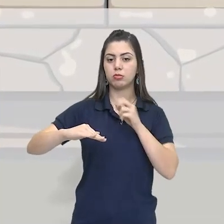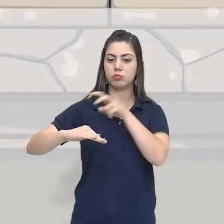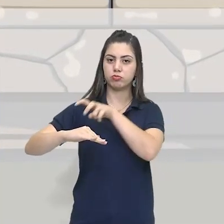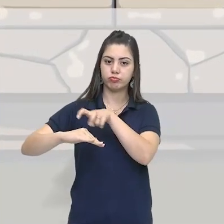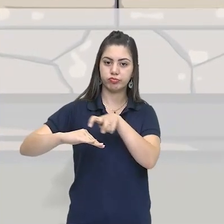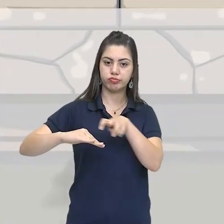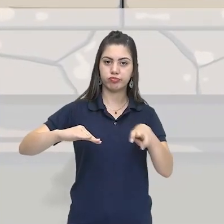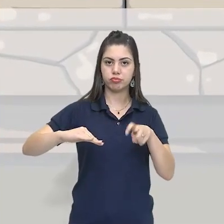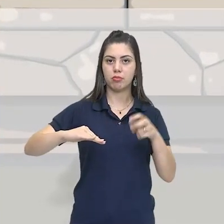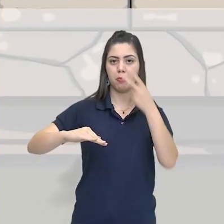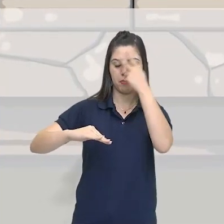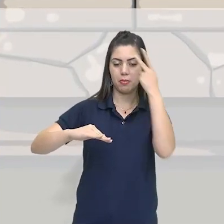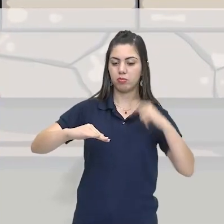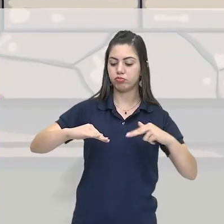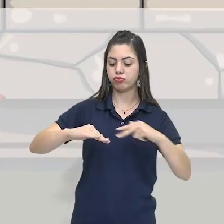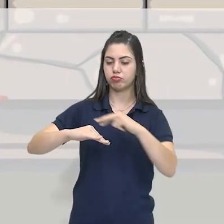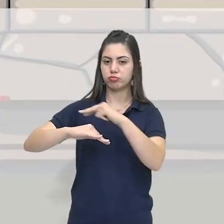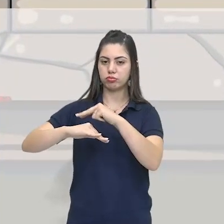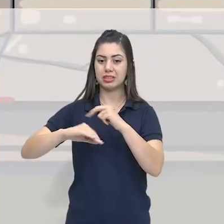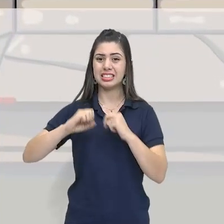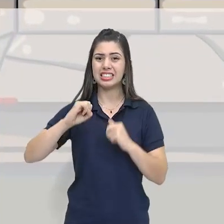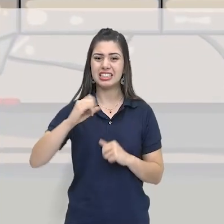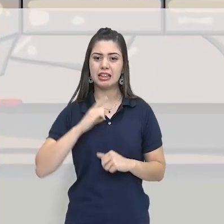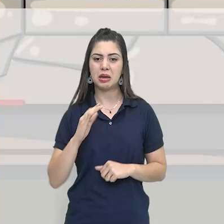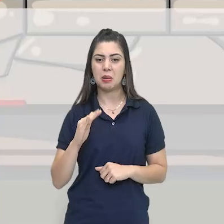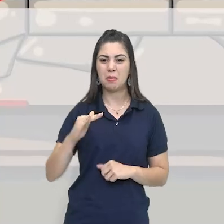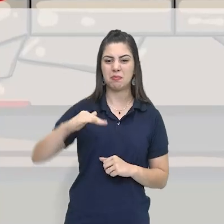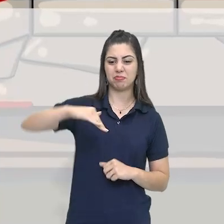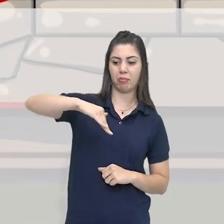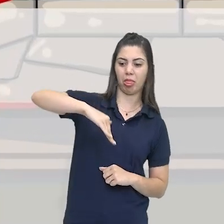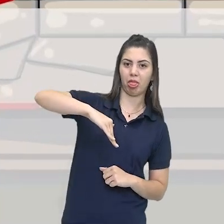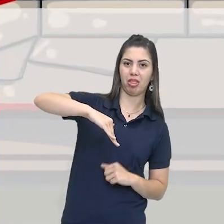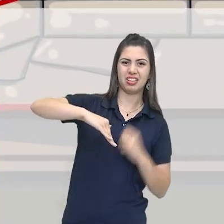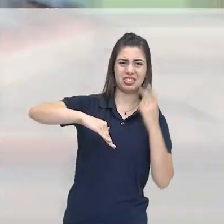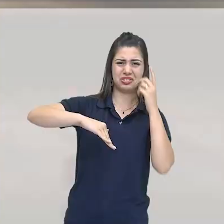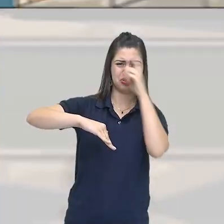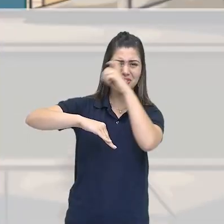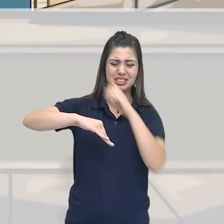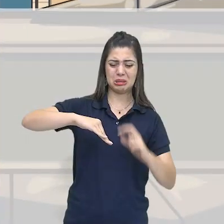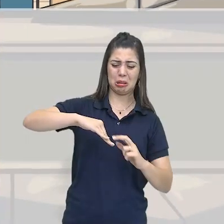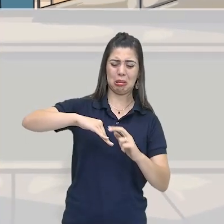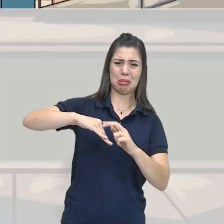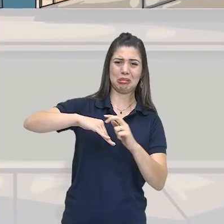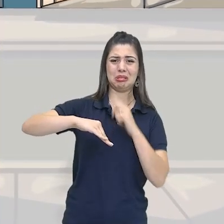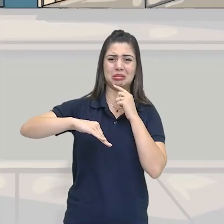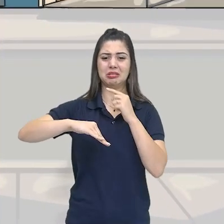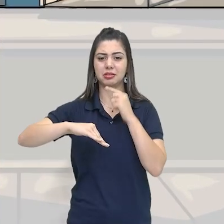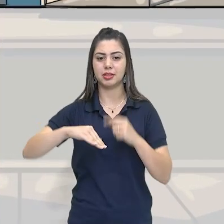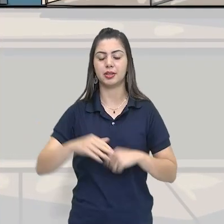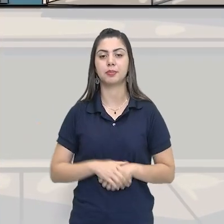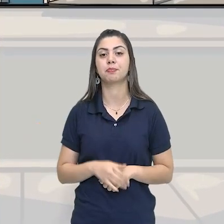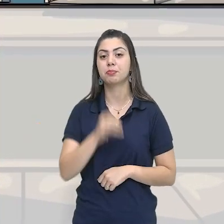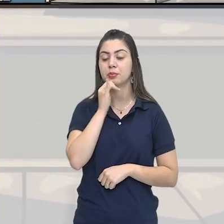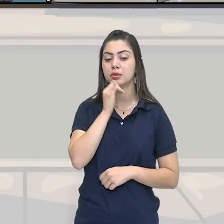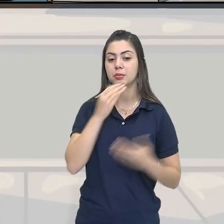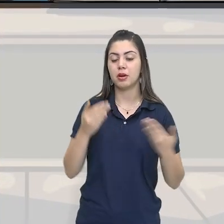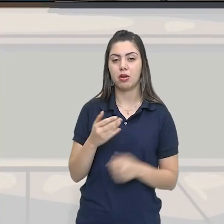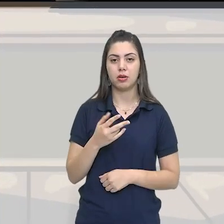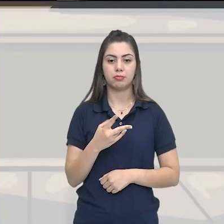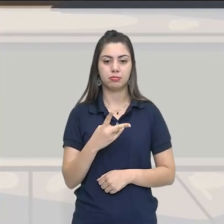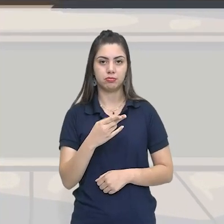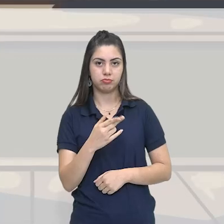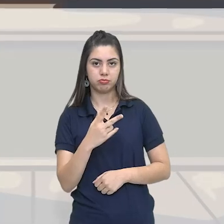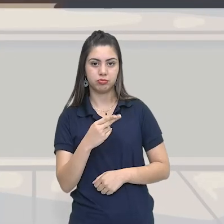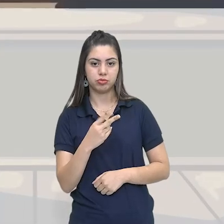funcionalidade. Ângulos muito íngremes podem dificultar a subida. A abertura da tesoura é um ângulo que varia